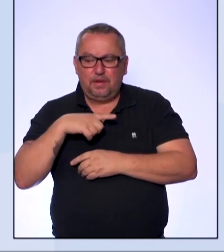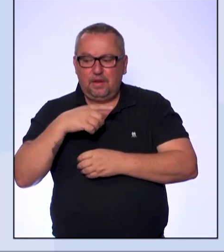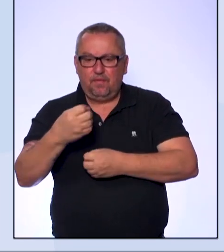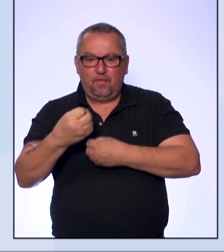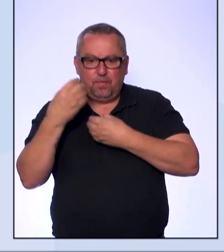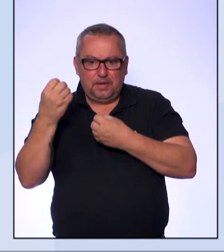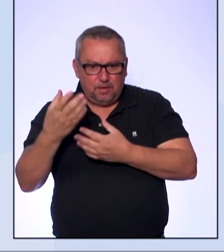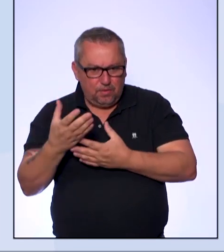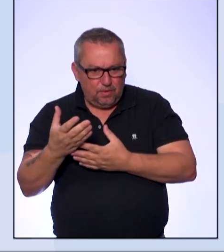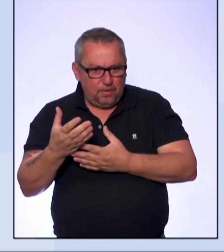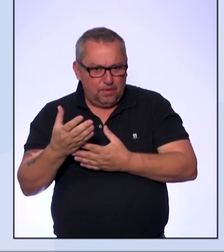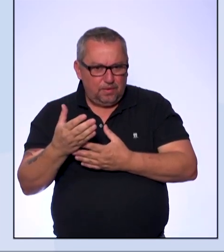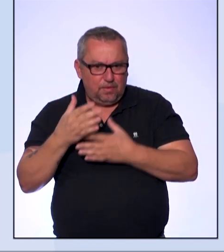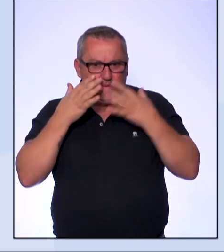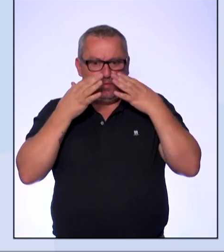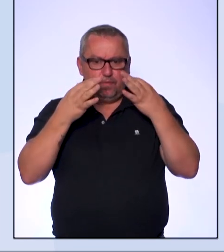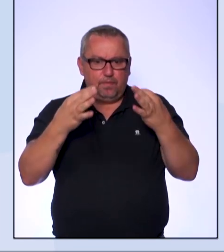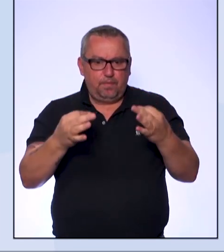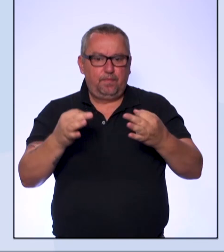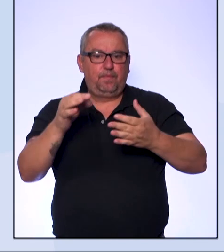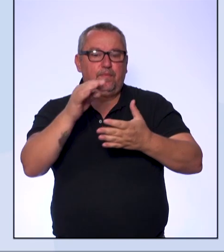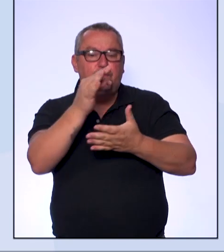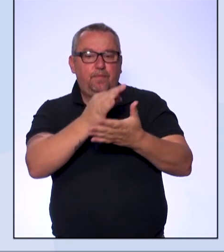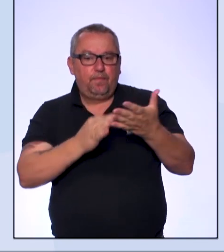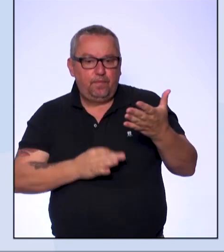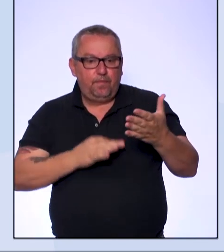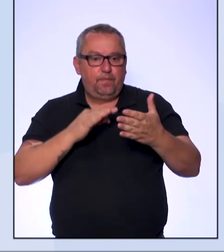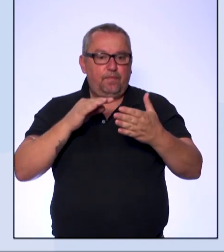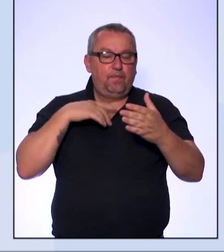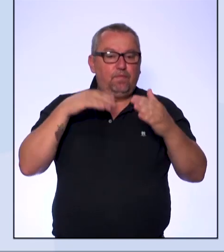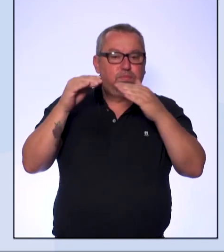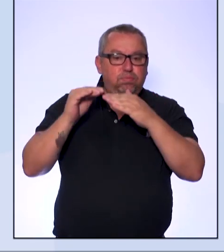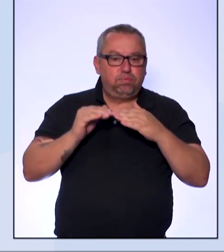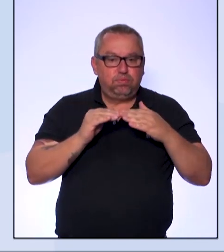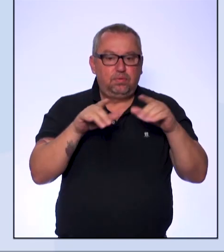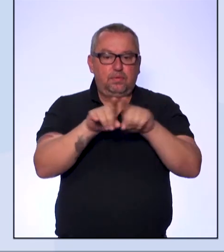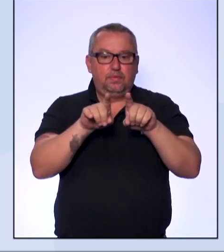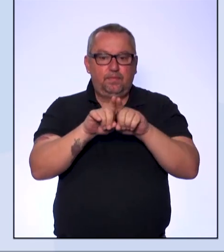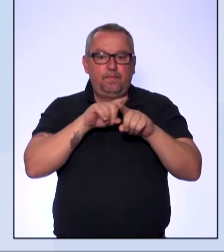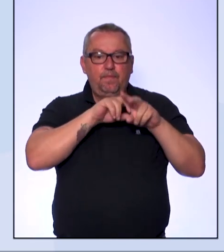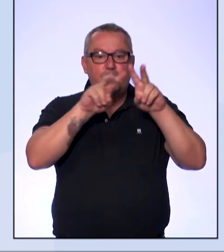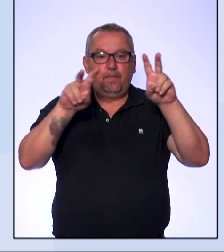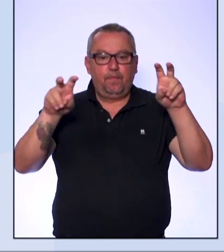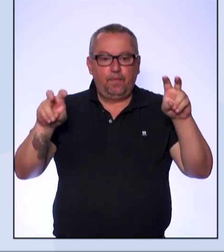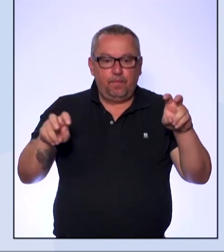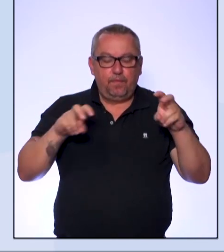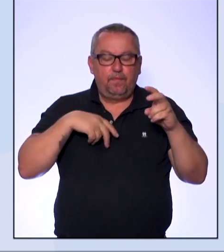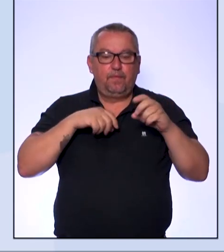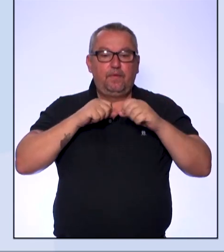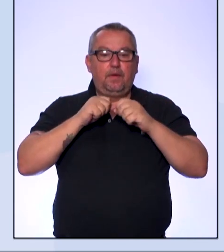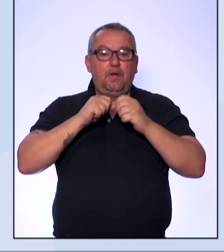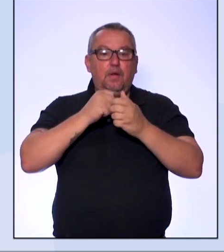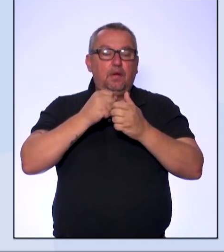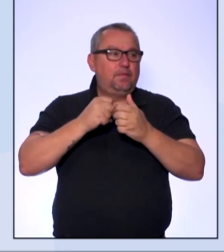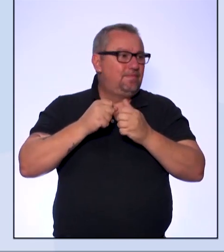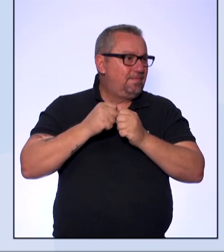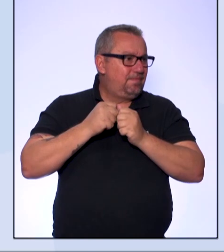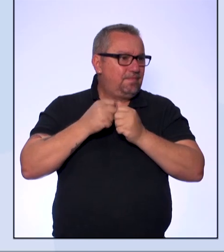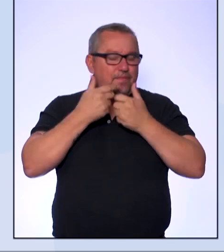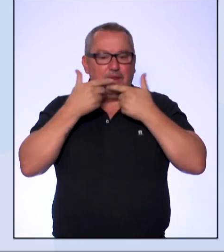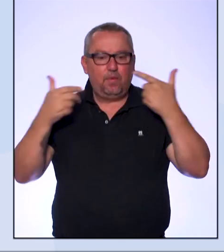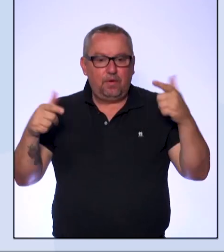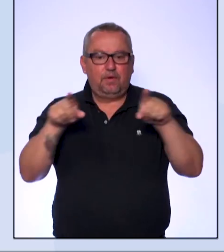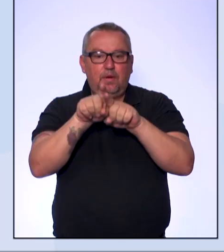a informação. Observar como os textos dialogam e se aproximam por meio dos temas e dos recursos de linguagem, que são